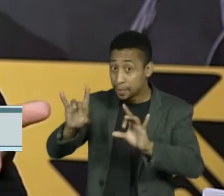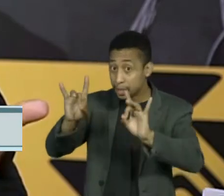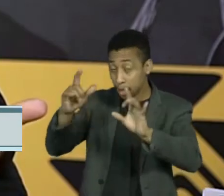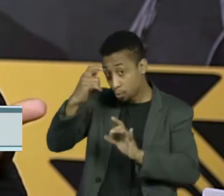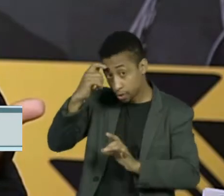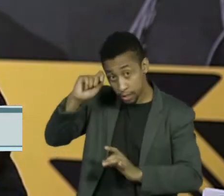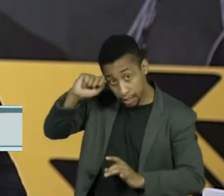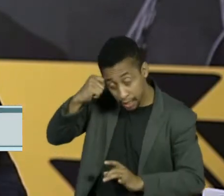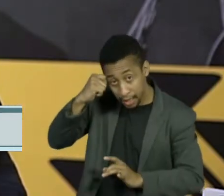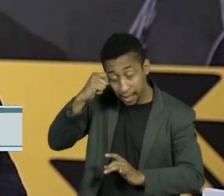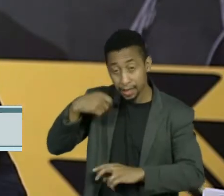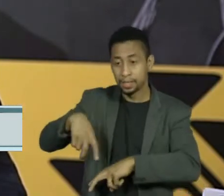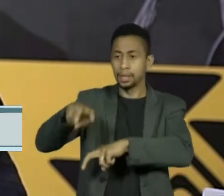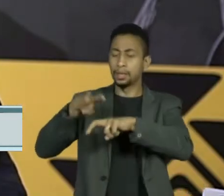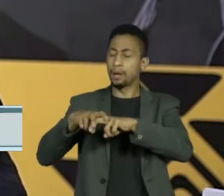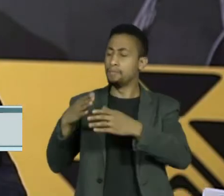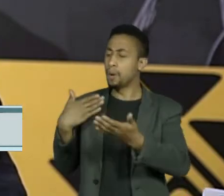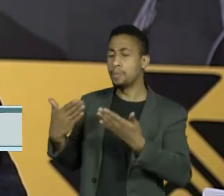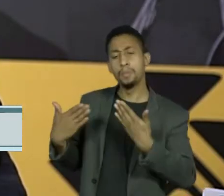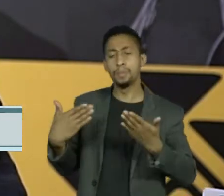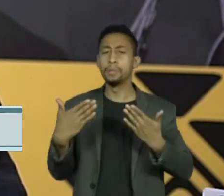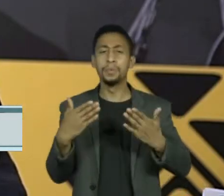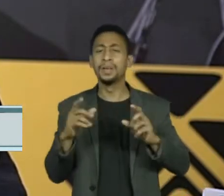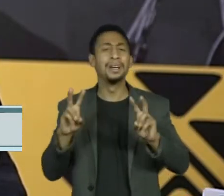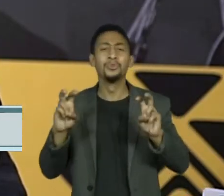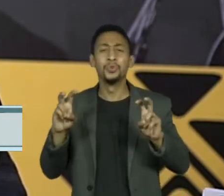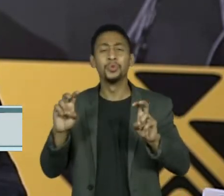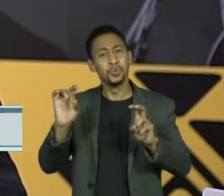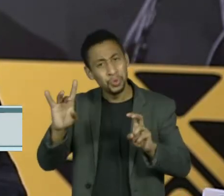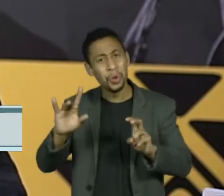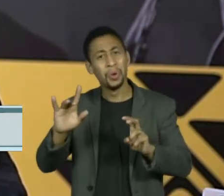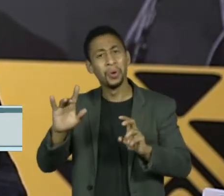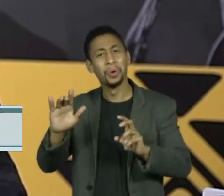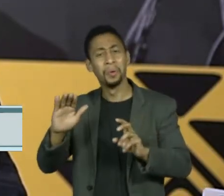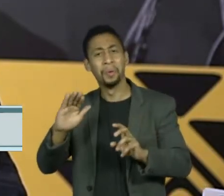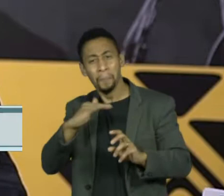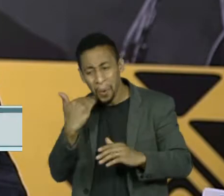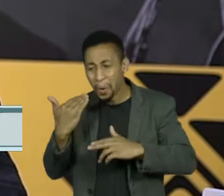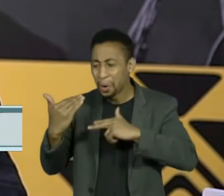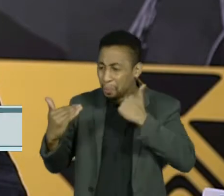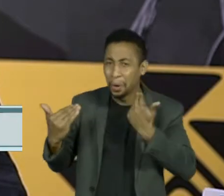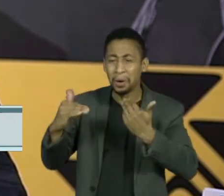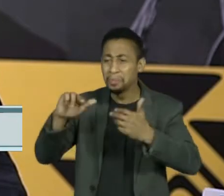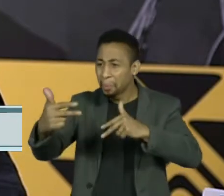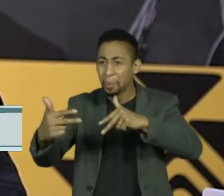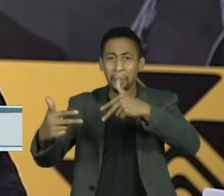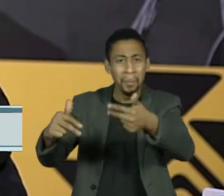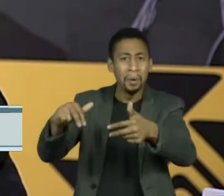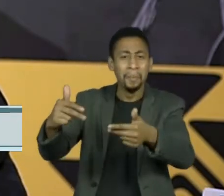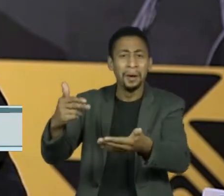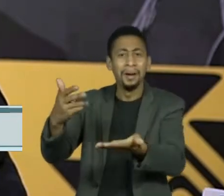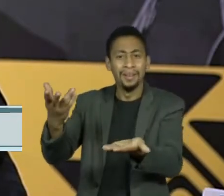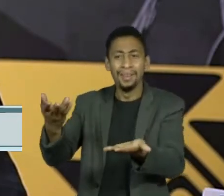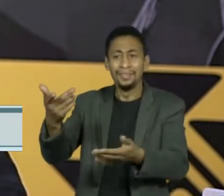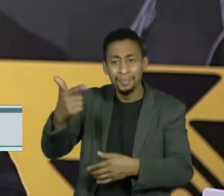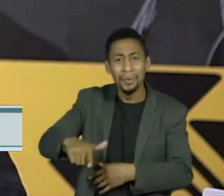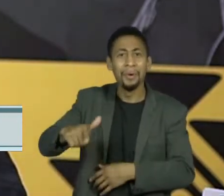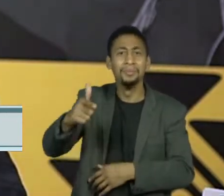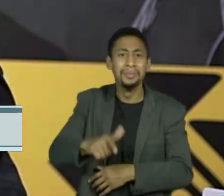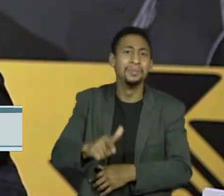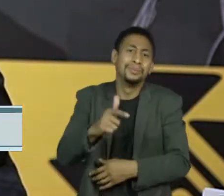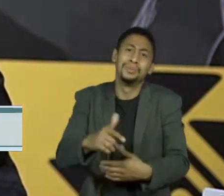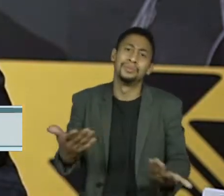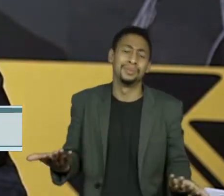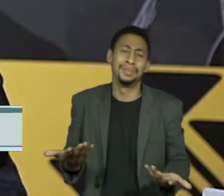morte é um absurdo. E aqui no Brasil a gente tem que sentar todos os dias para falar da mesma coisa. Mas a gente cansou de falar, as pessoas